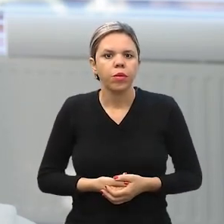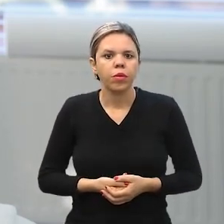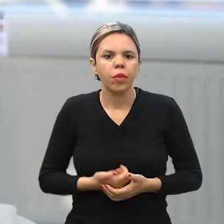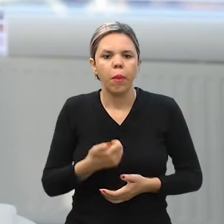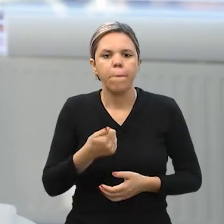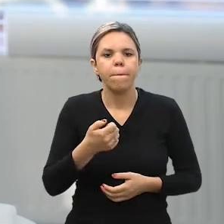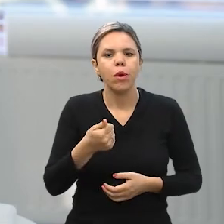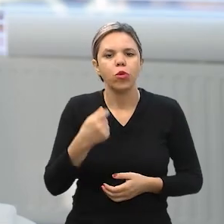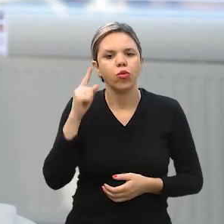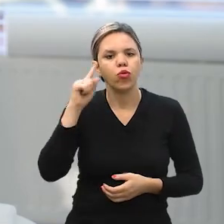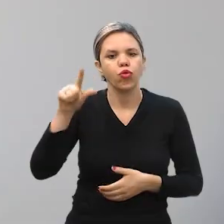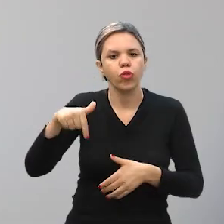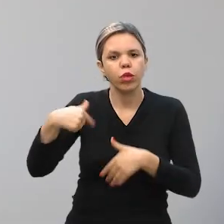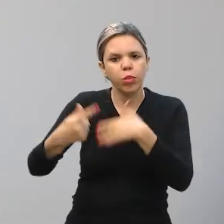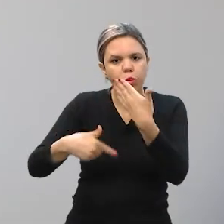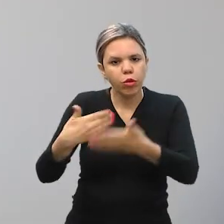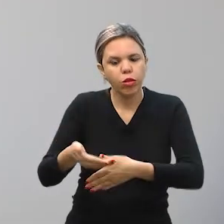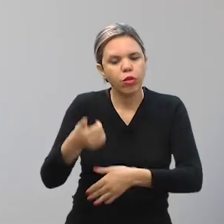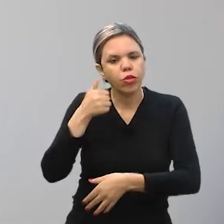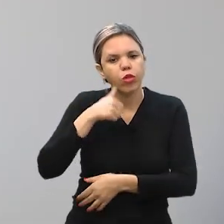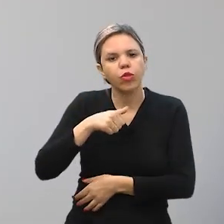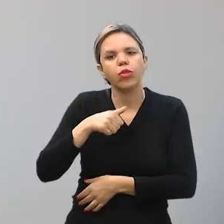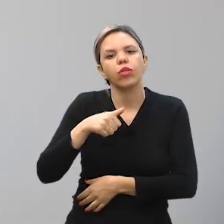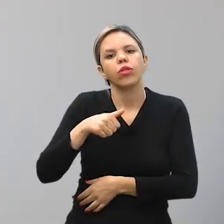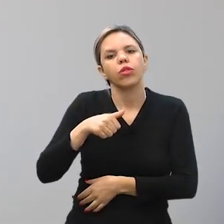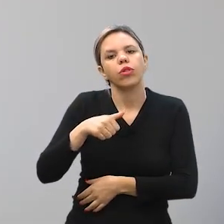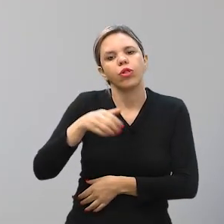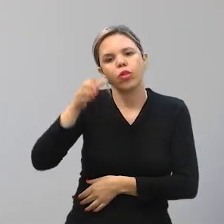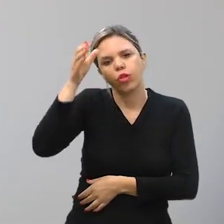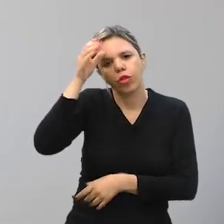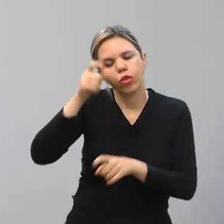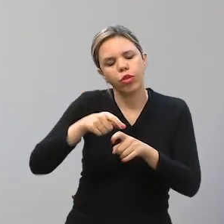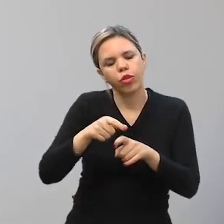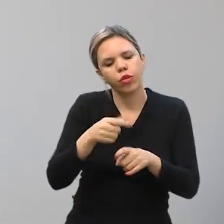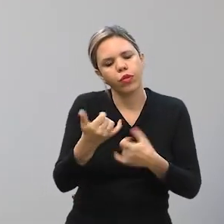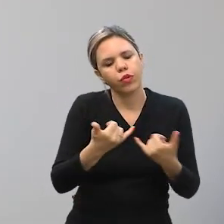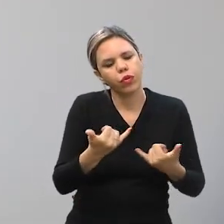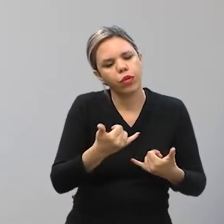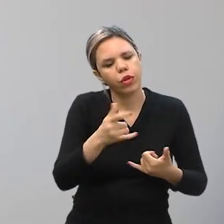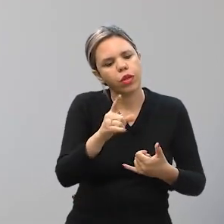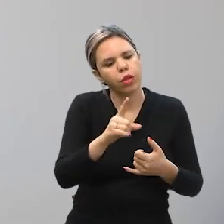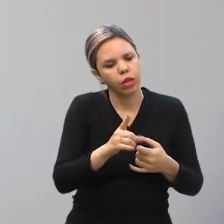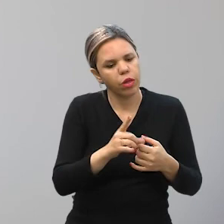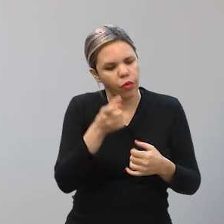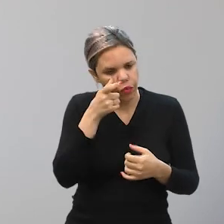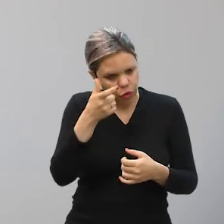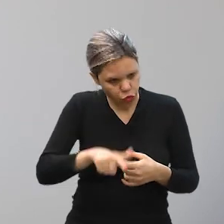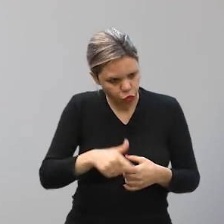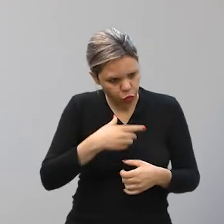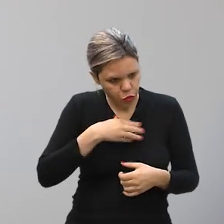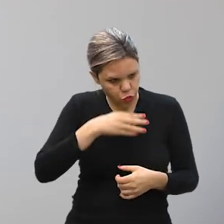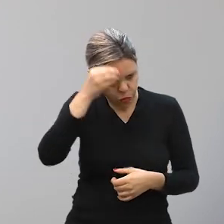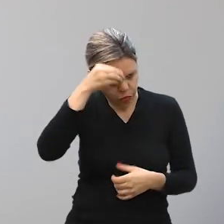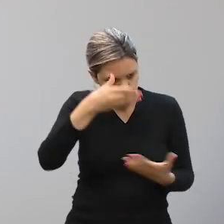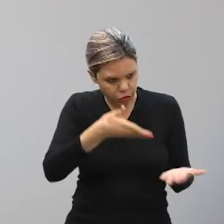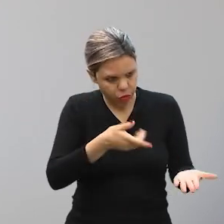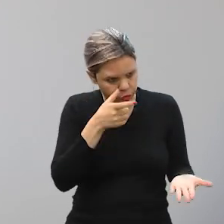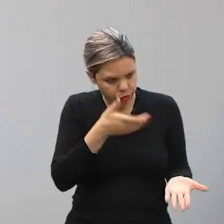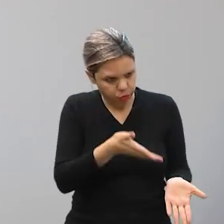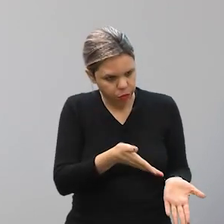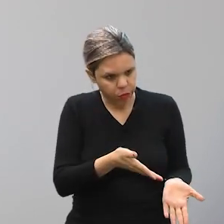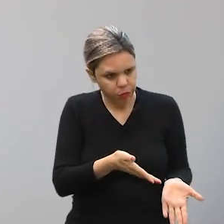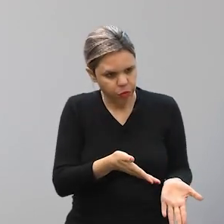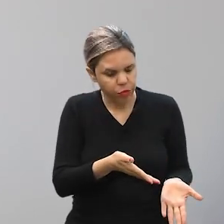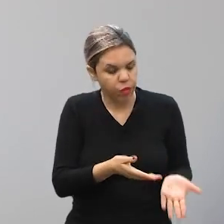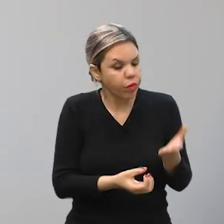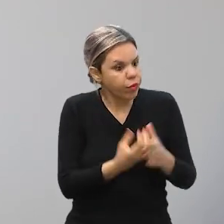Poucos dias depois, a tia médica fala assim, doutora Silvia, você podia ver de novo meu sobrinho? Falei, o